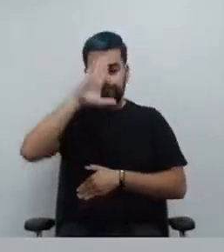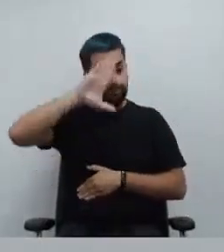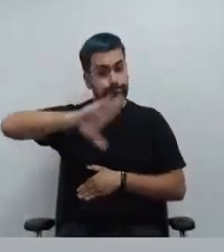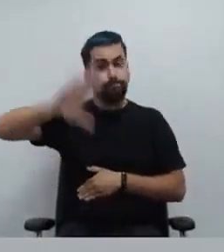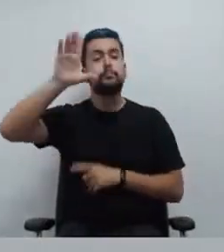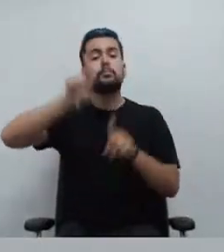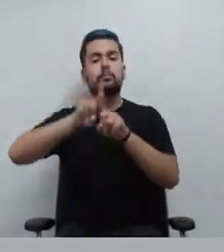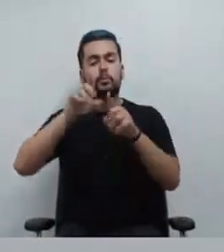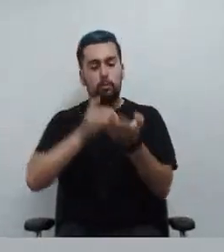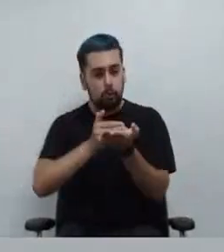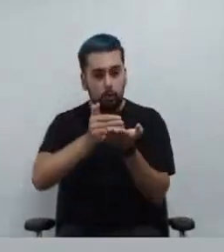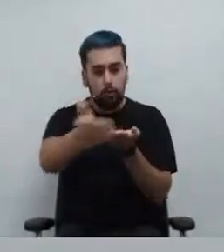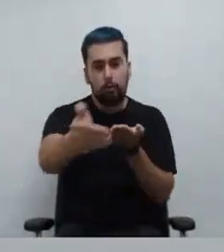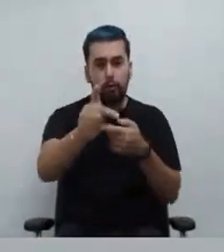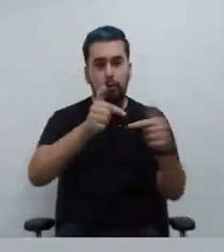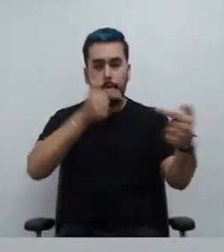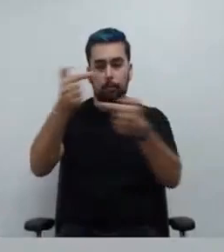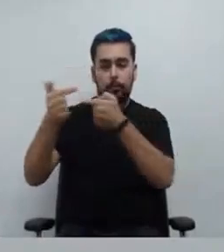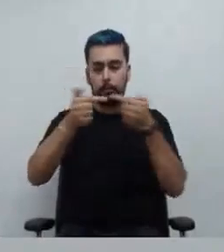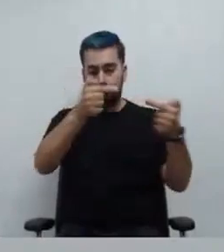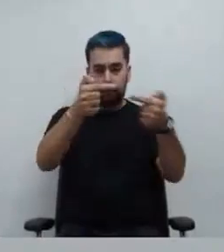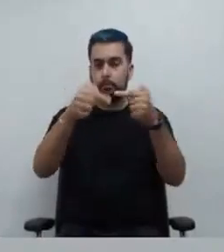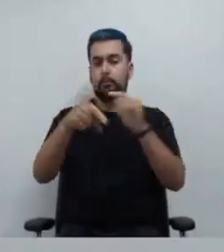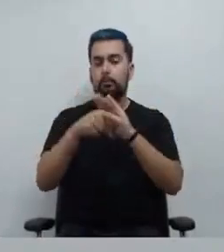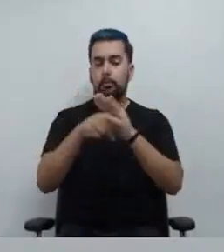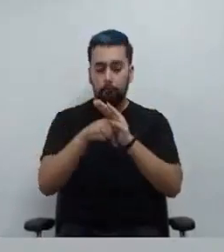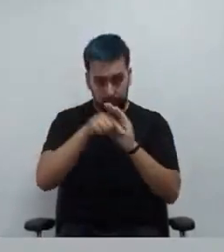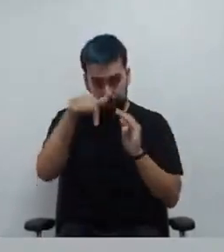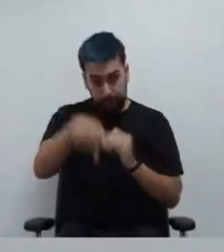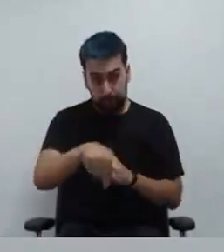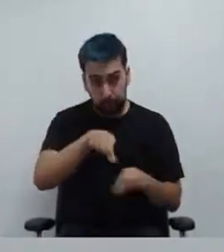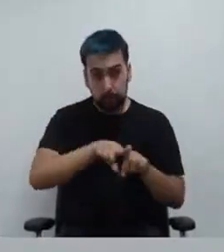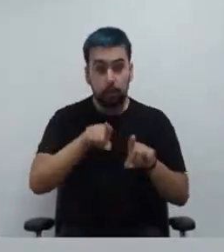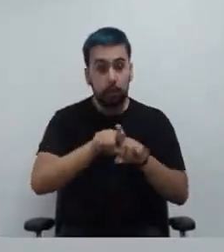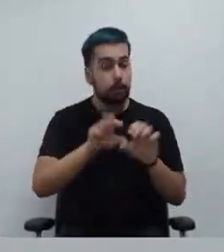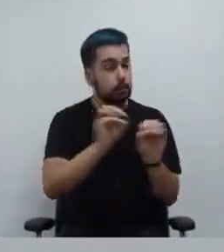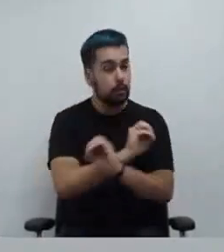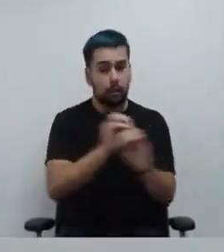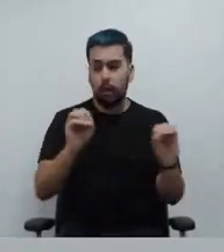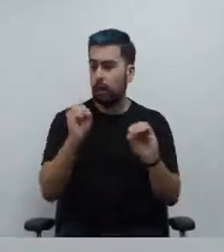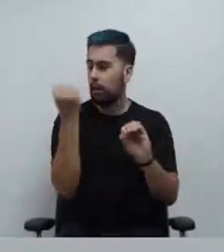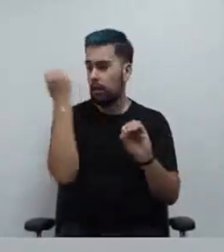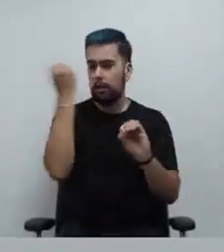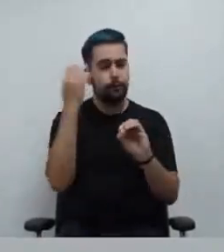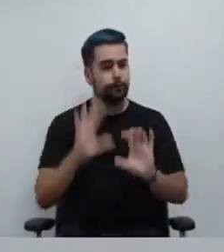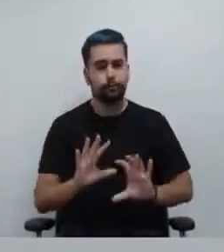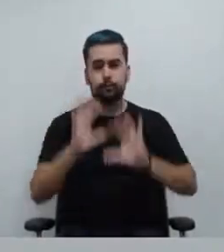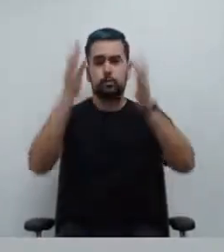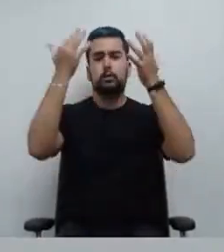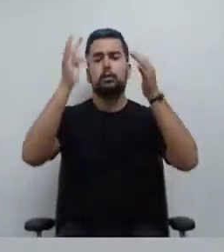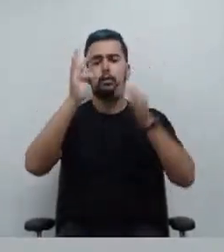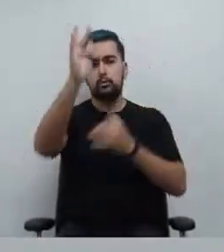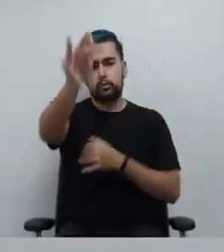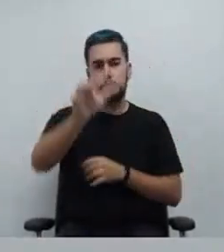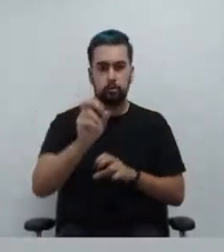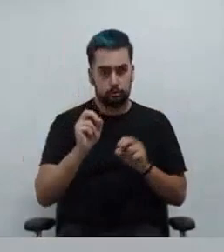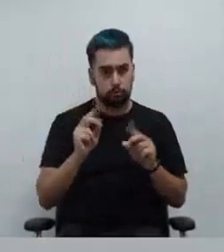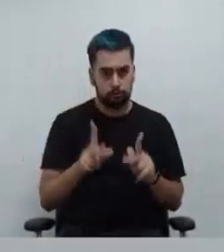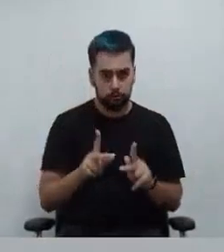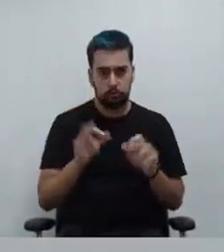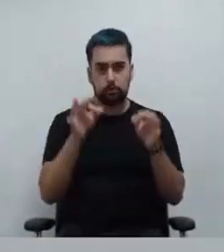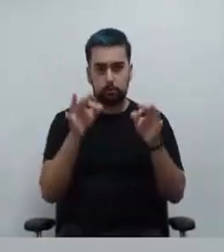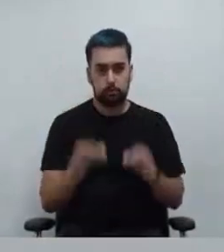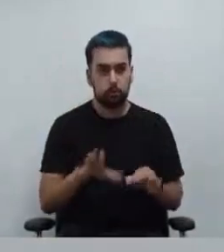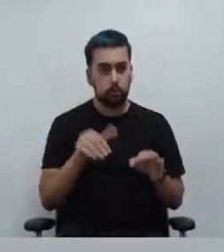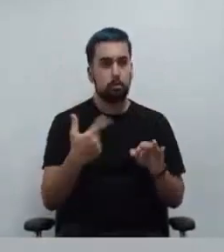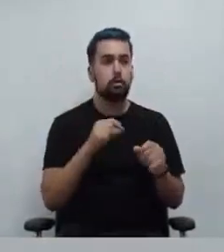prioridade, iniciar essa discussão na carreira, para que nada de mais grave aconteça futuramente. Então,